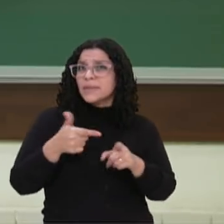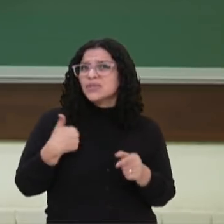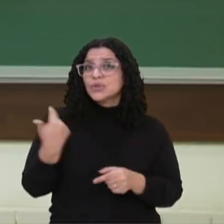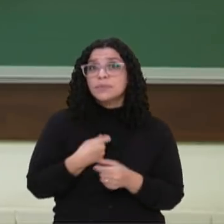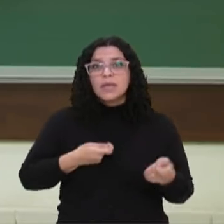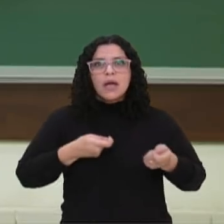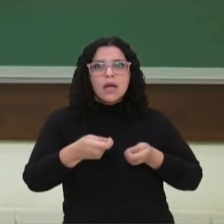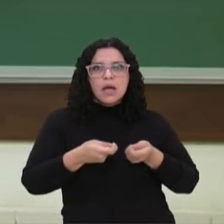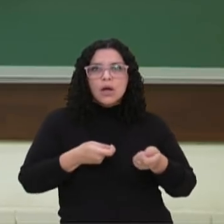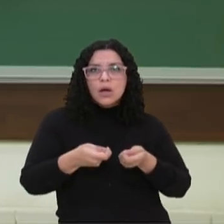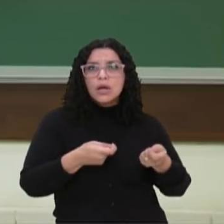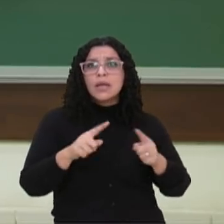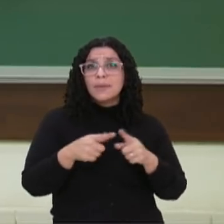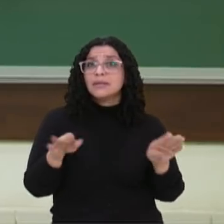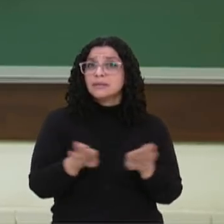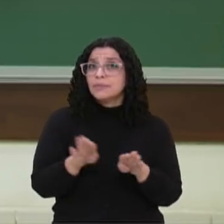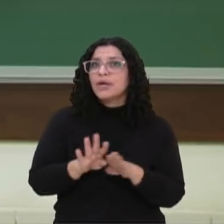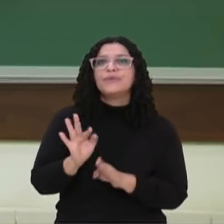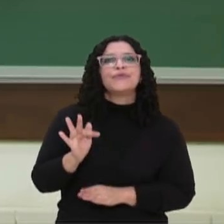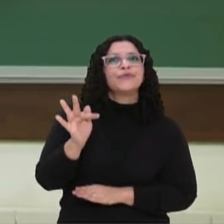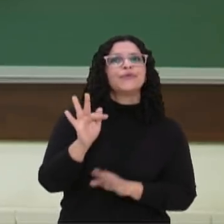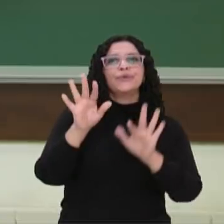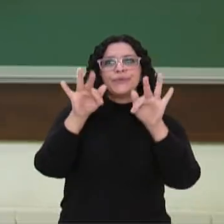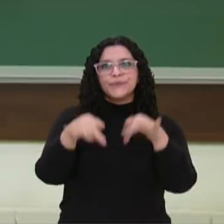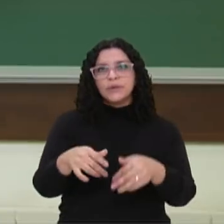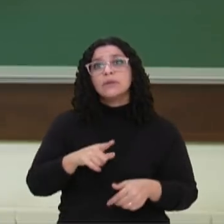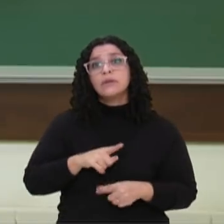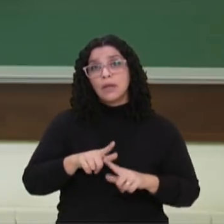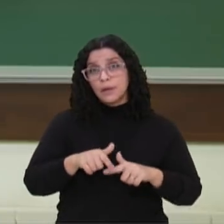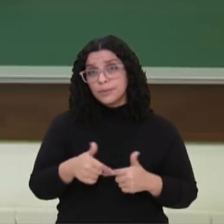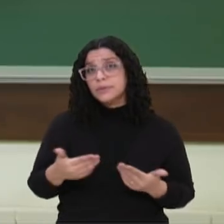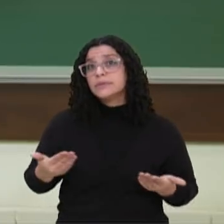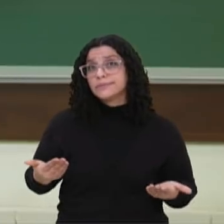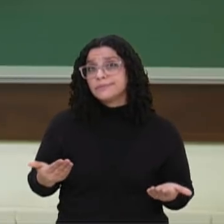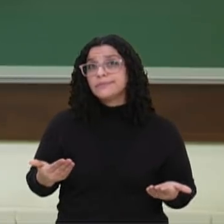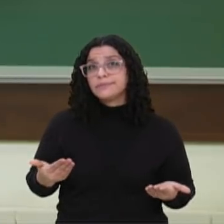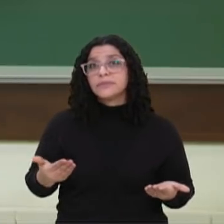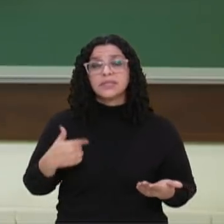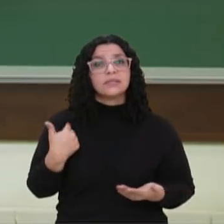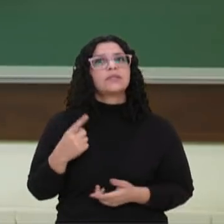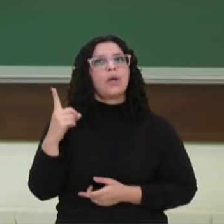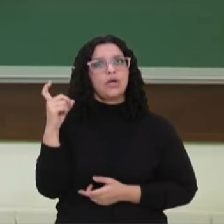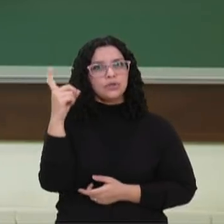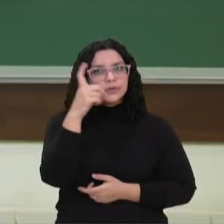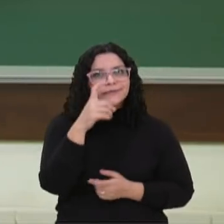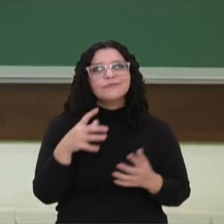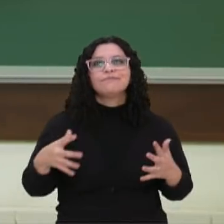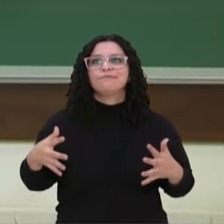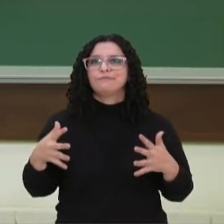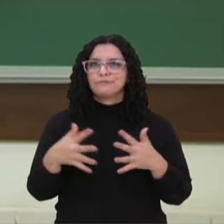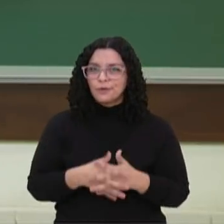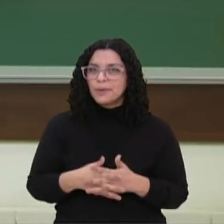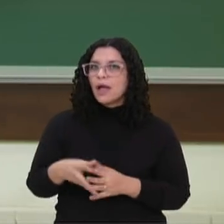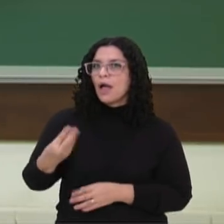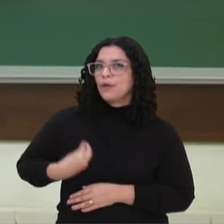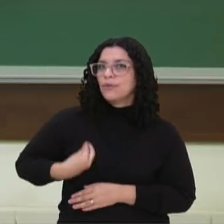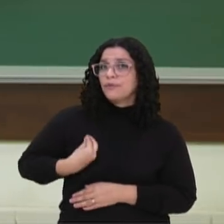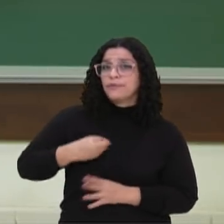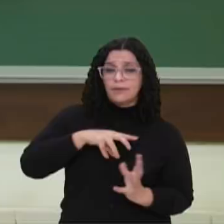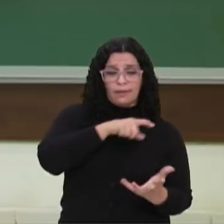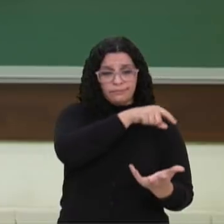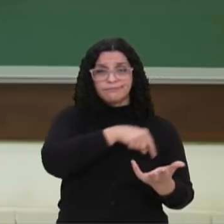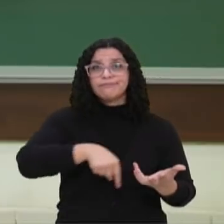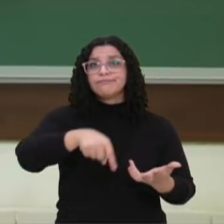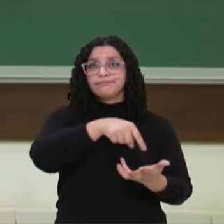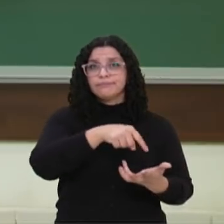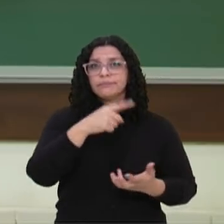vá economizando, senão vai acabar, né, e vai ficar realmente complicado a vida aqui no planeta Terra.